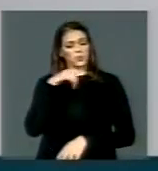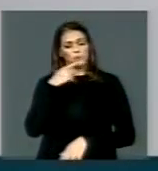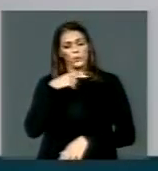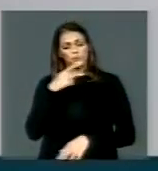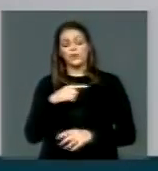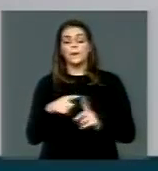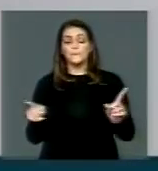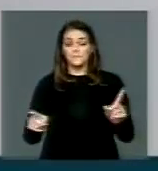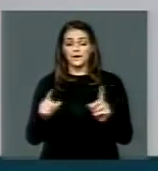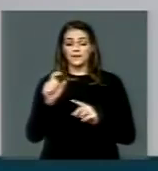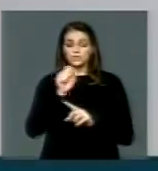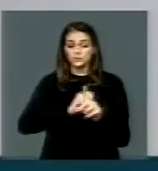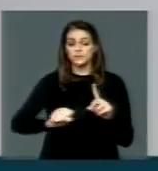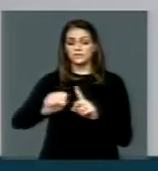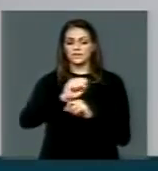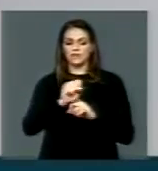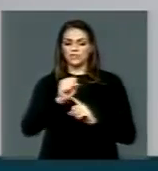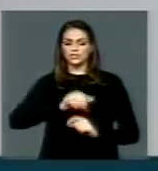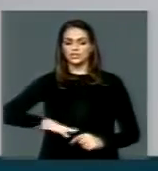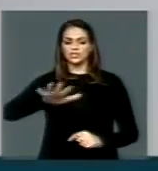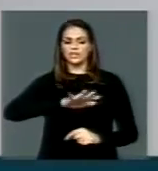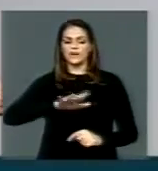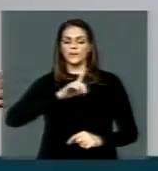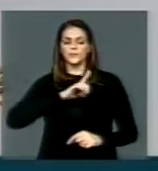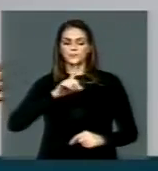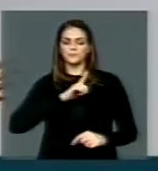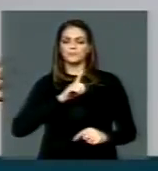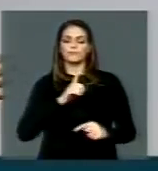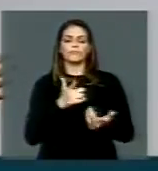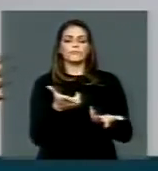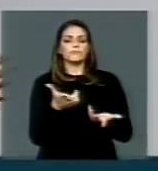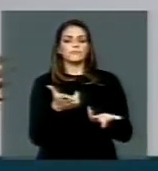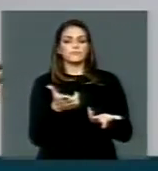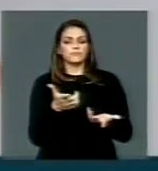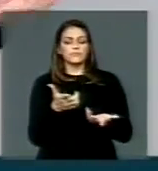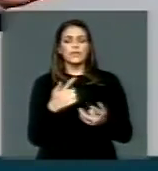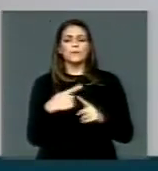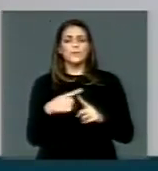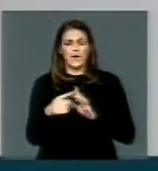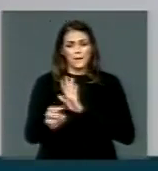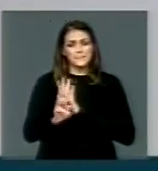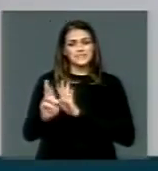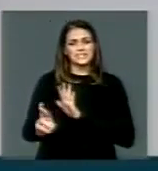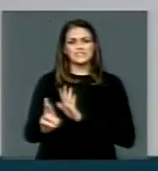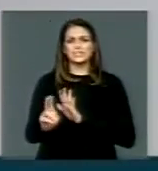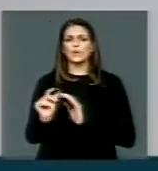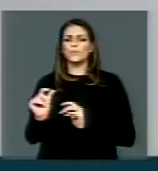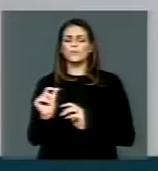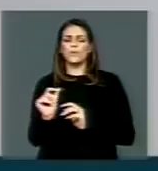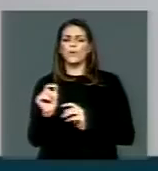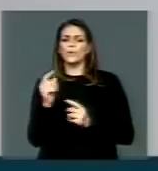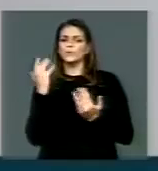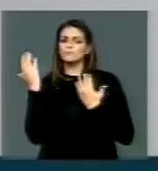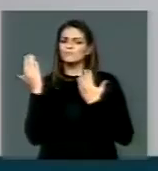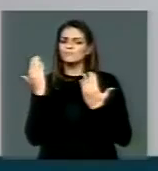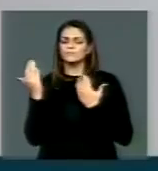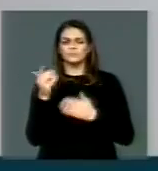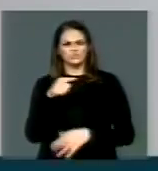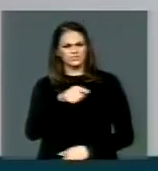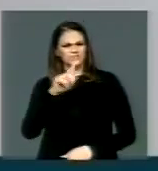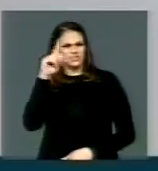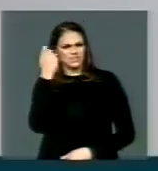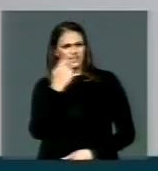representação social, o controle social é uma ideia em crise. Eu vejo isso na saúde. A Mauri foi secretária adjunta de saúde.